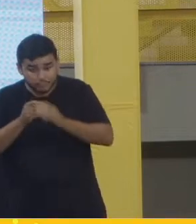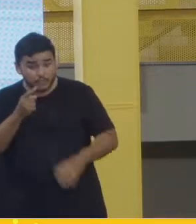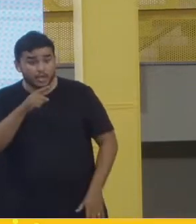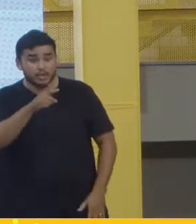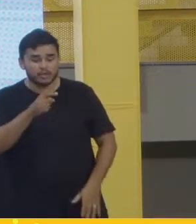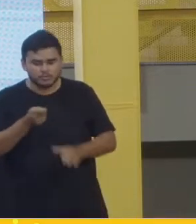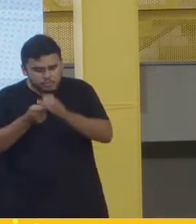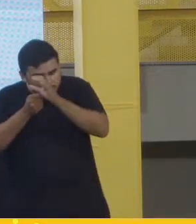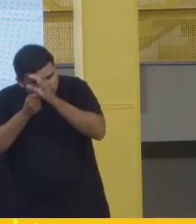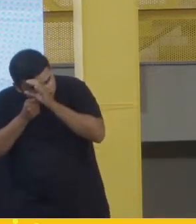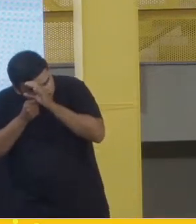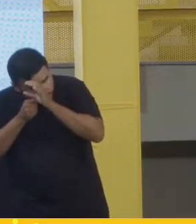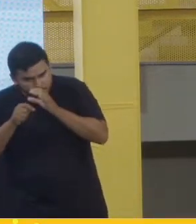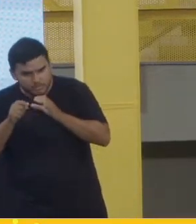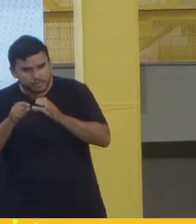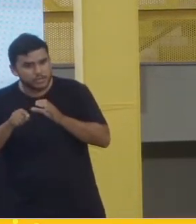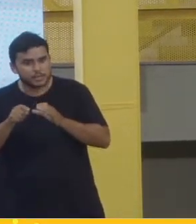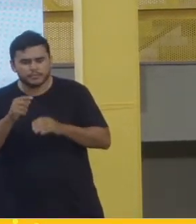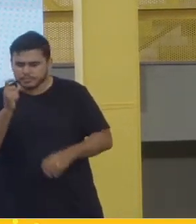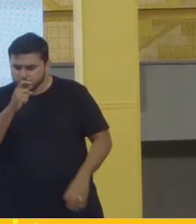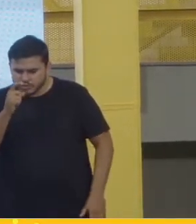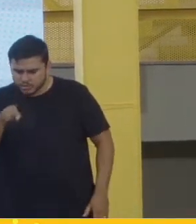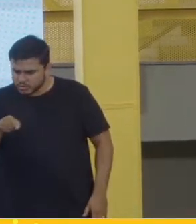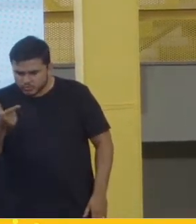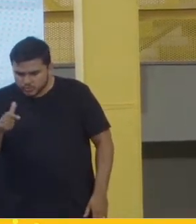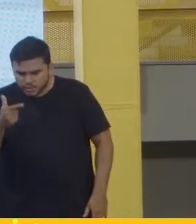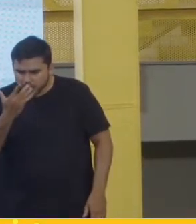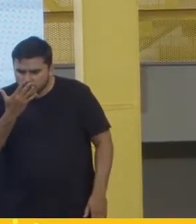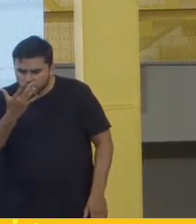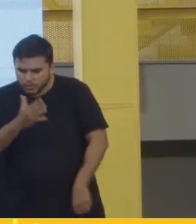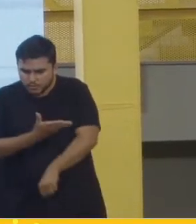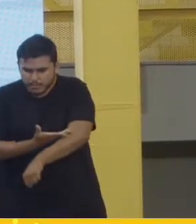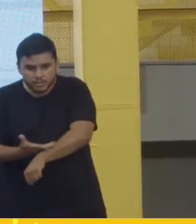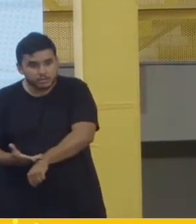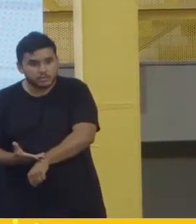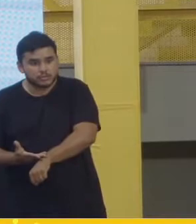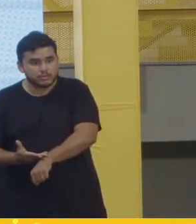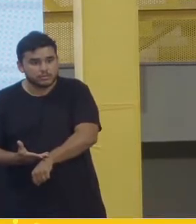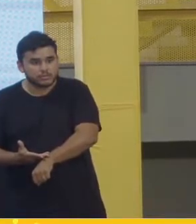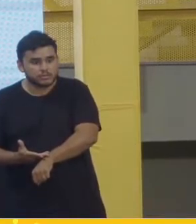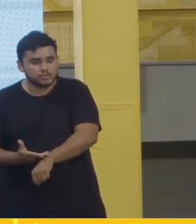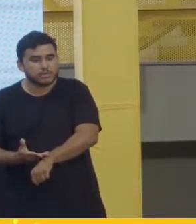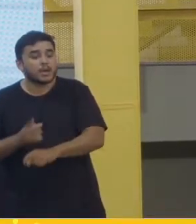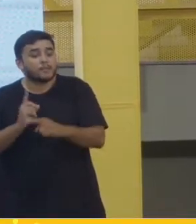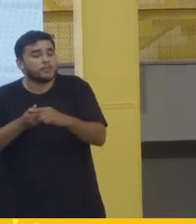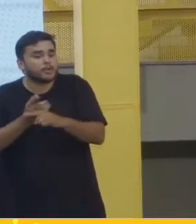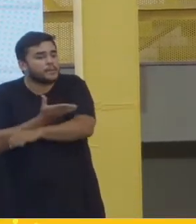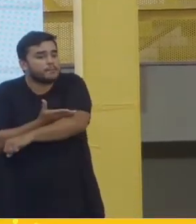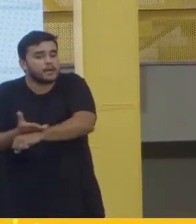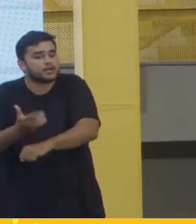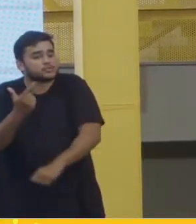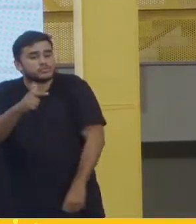que você está vendo é uma grande ilusão? Não está sendo emitido luz branca aqui.